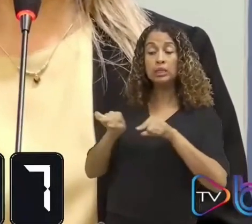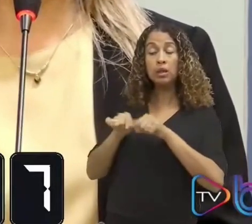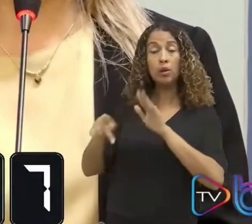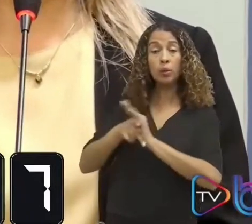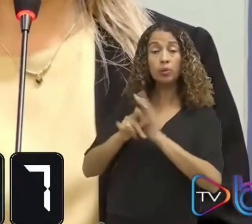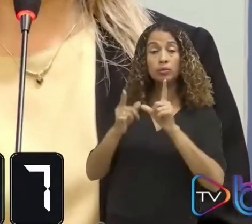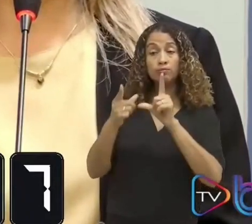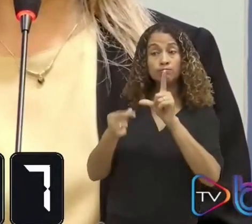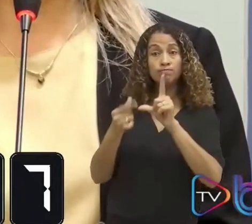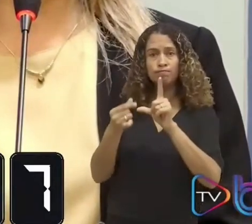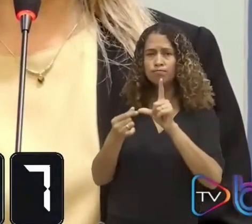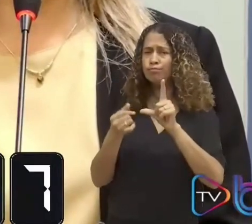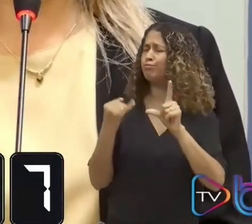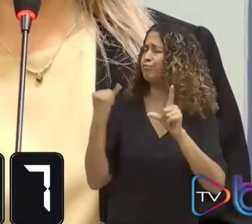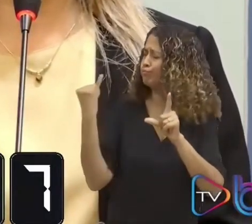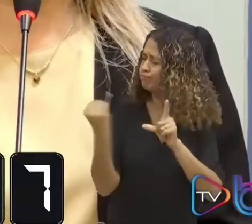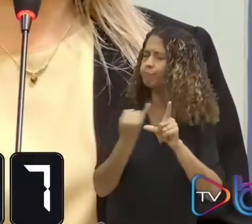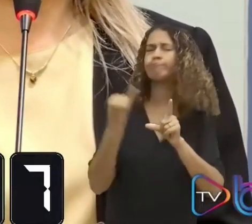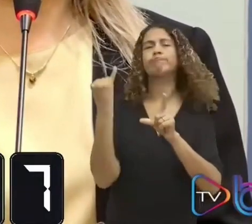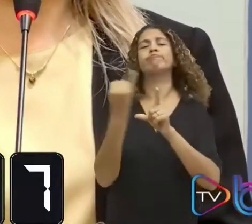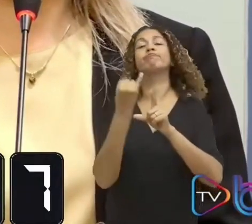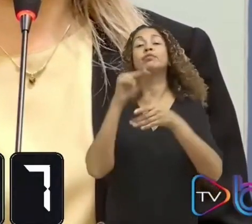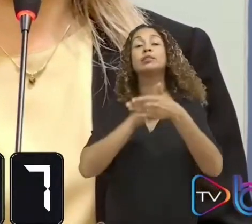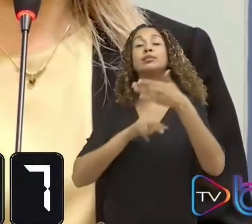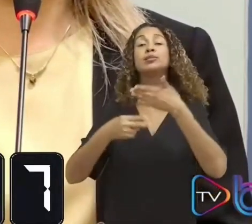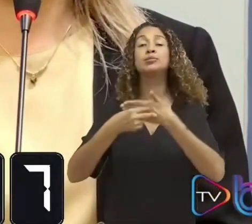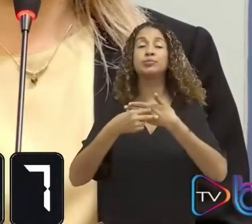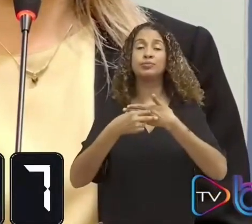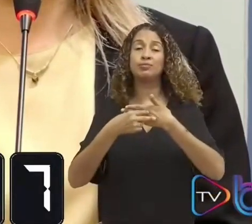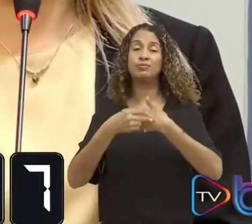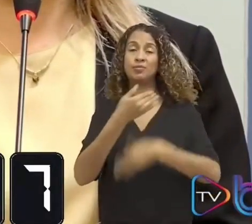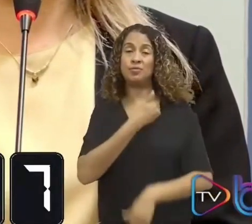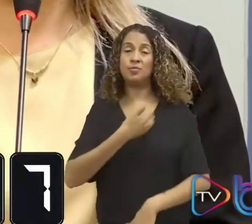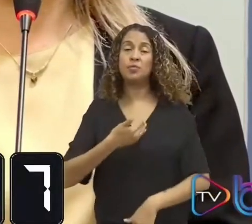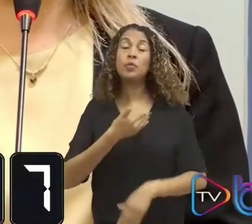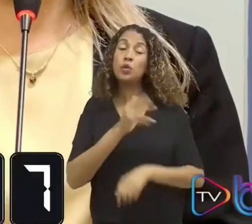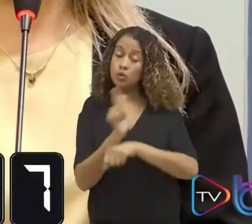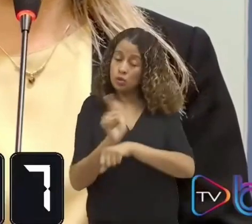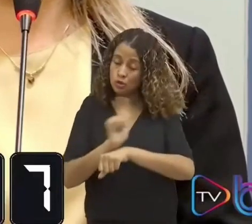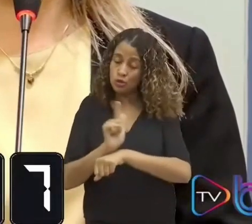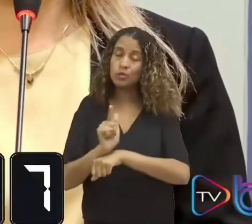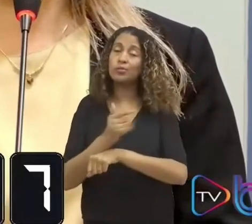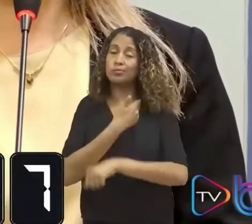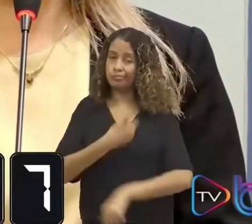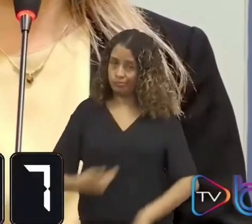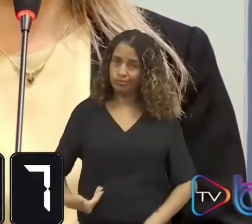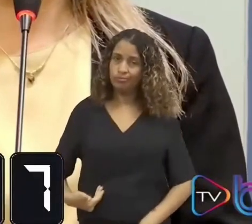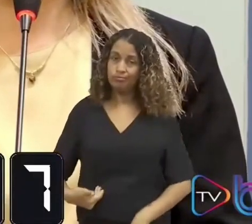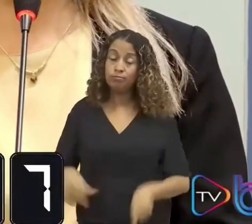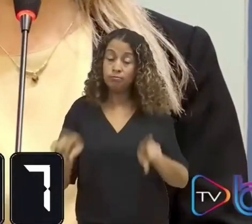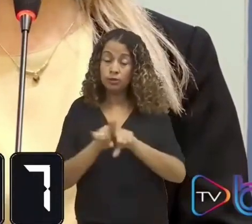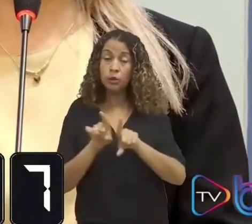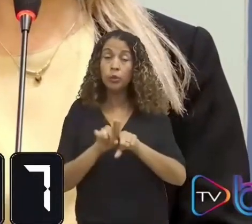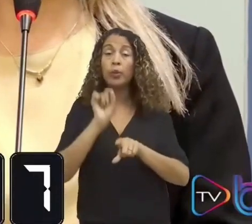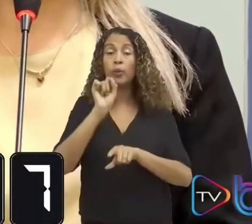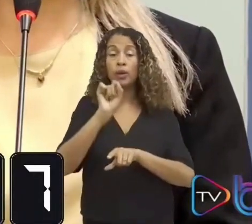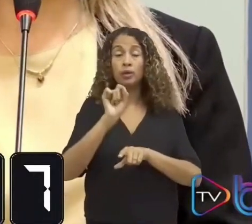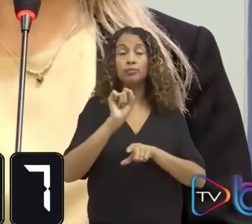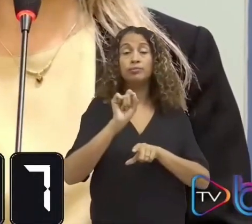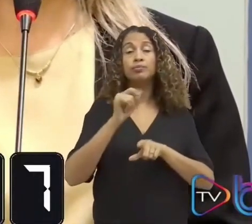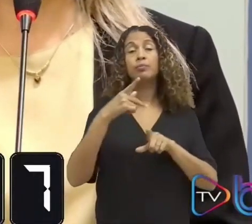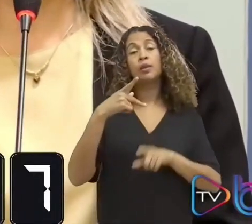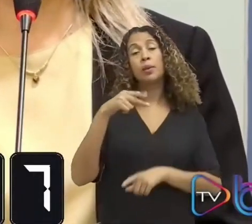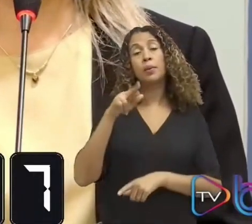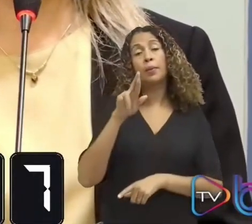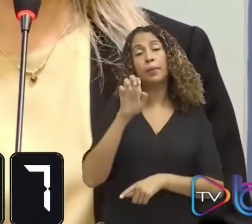É importantíssimo ter a transparência na gestão pública. Também implementei o pregão eletrônico quando eu era secretário